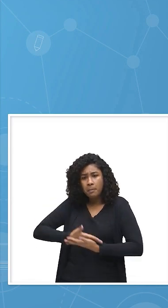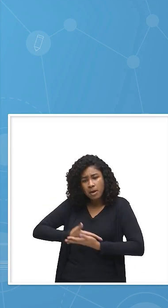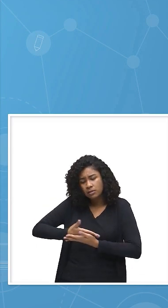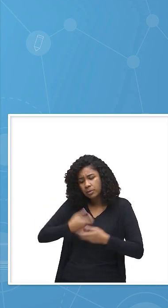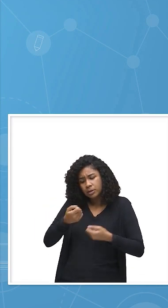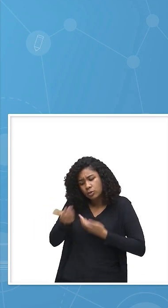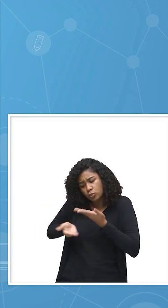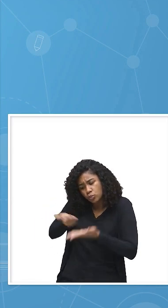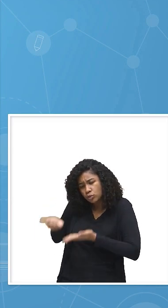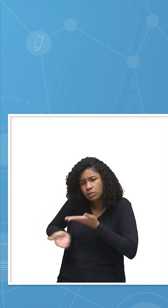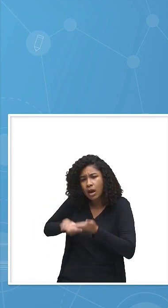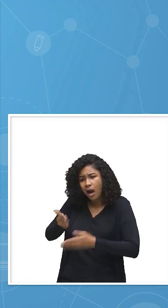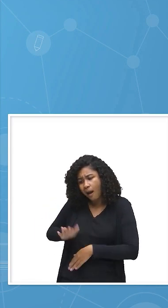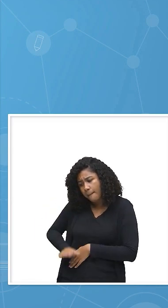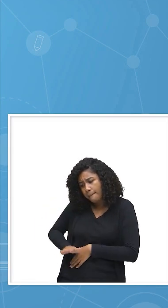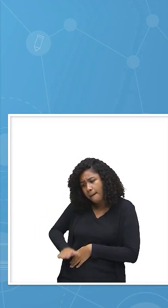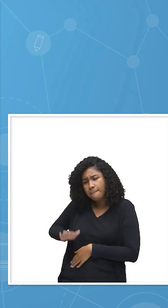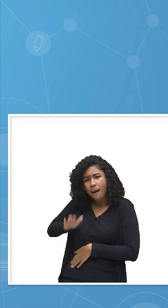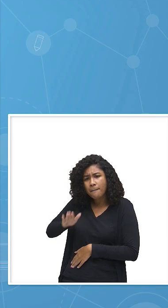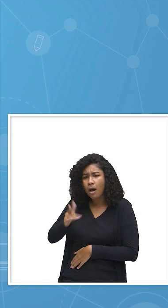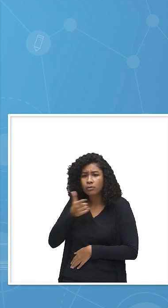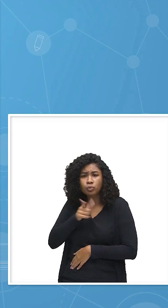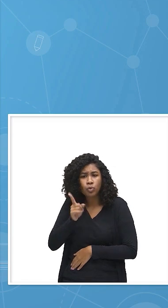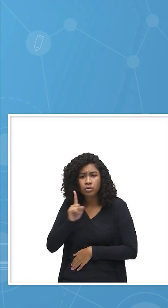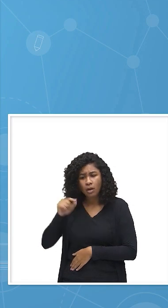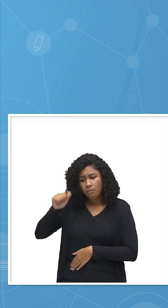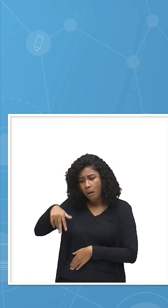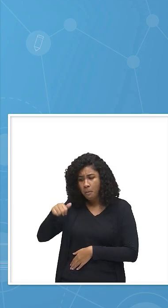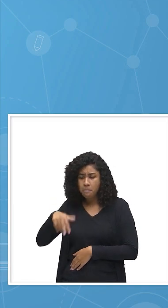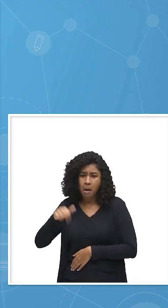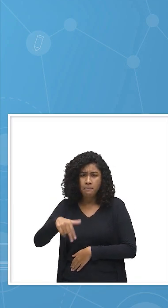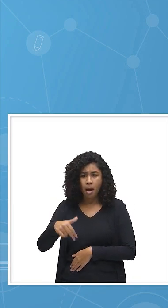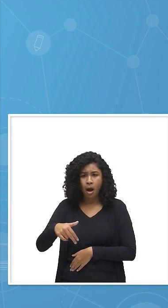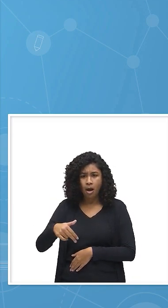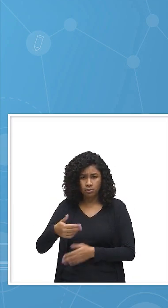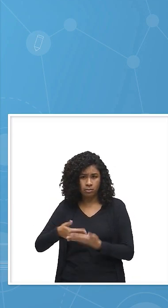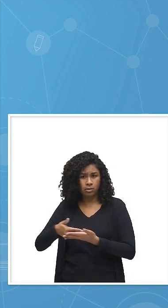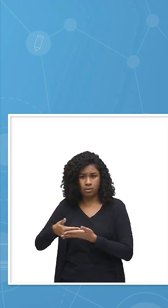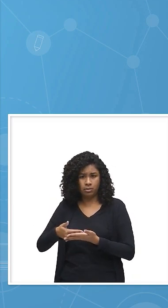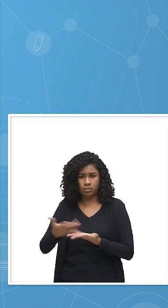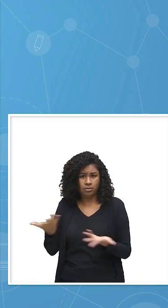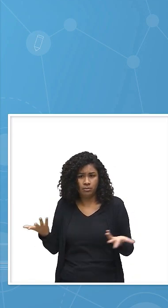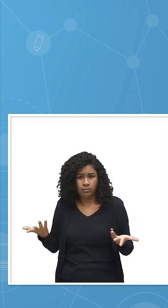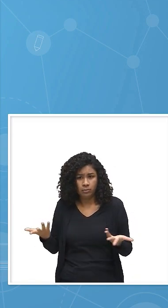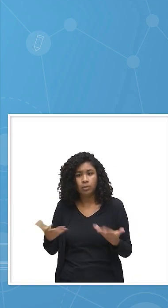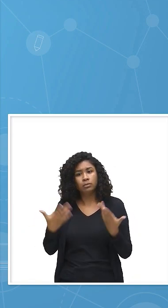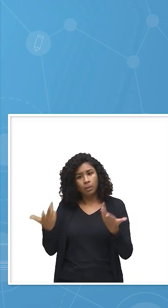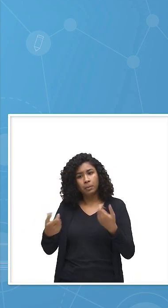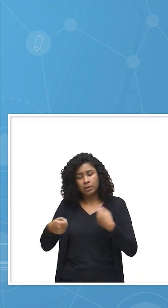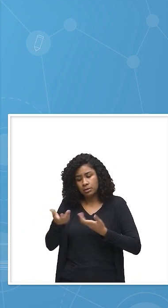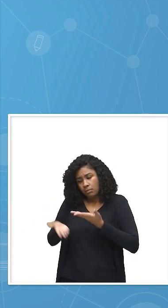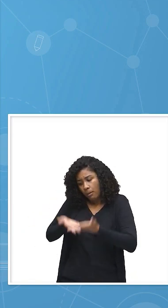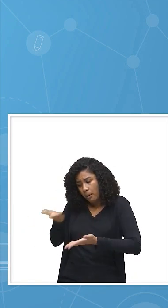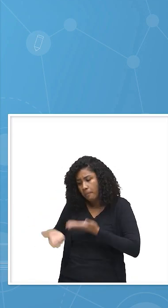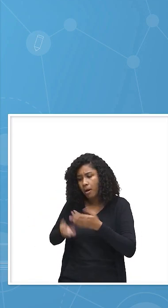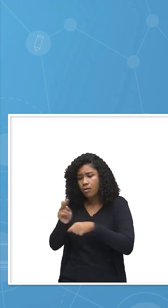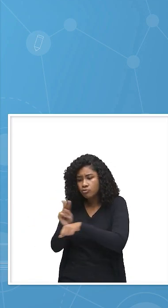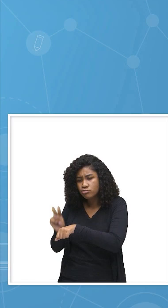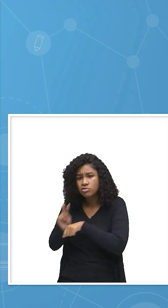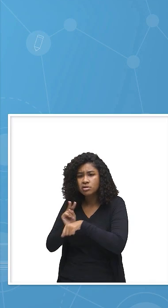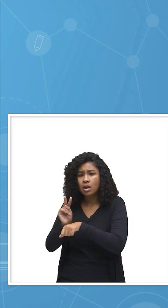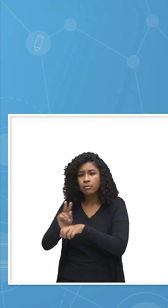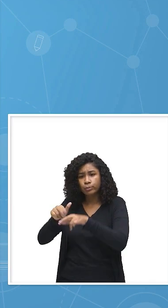dessas crianças, né? Enquanto elas não conseguiam andar. Esses serviços exigiam que elas ficassem ali mais presas ao